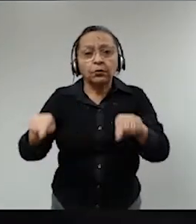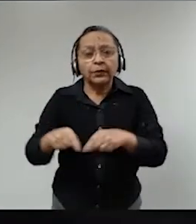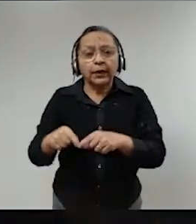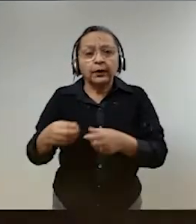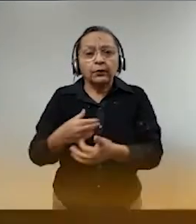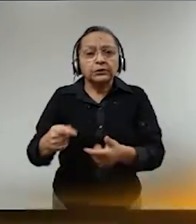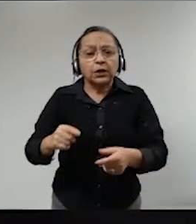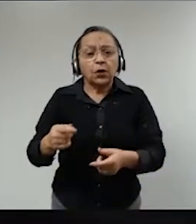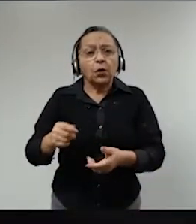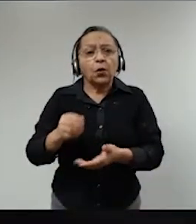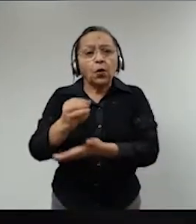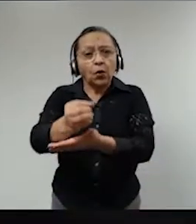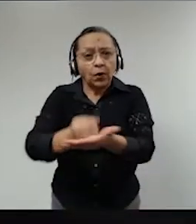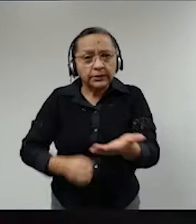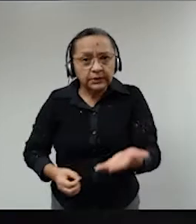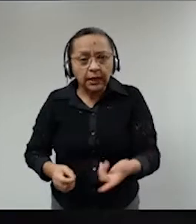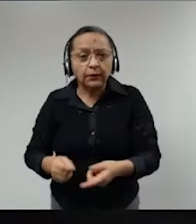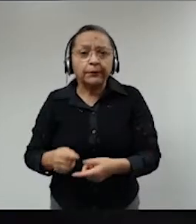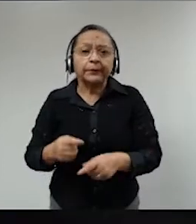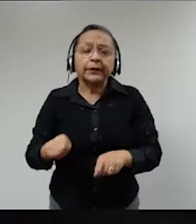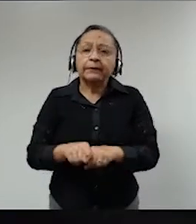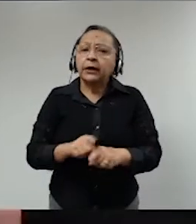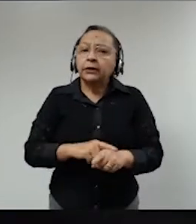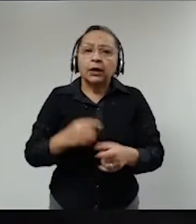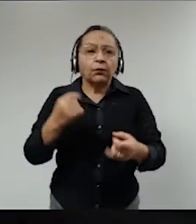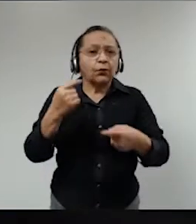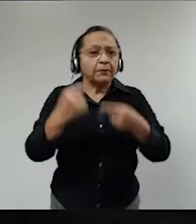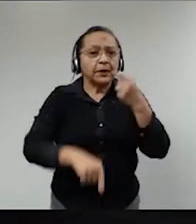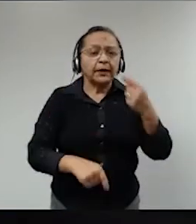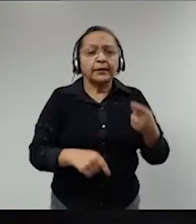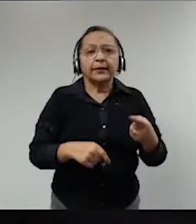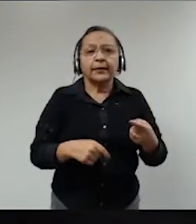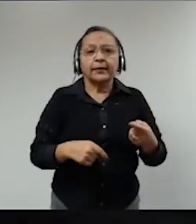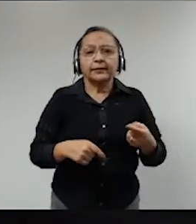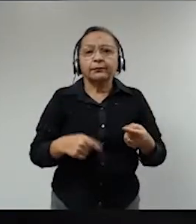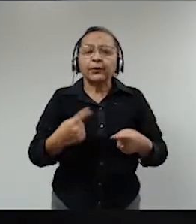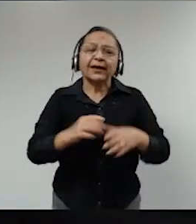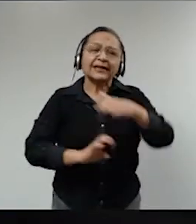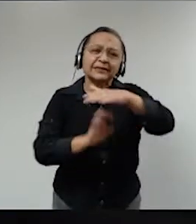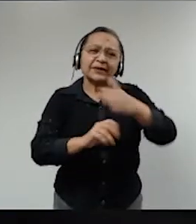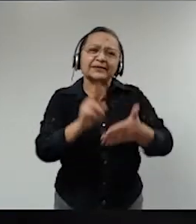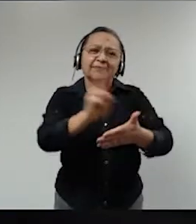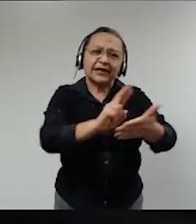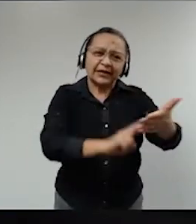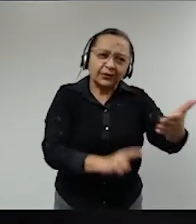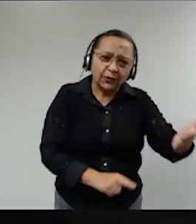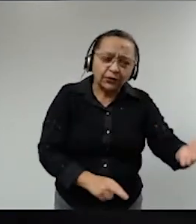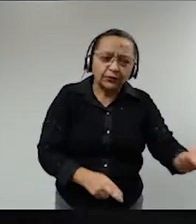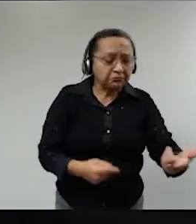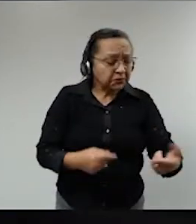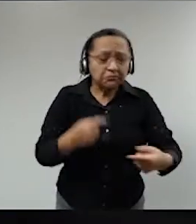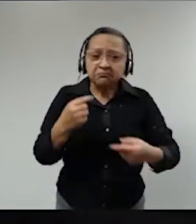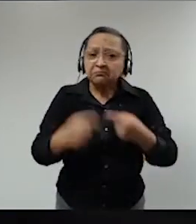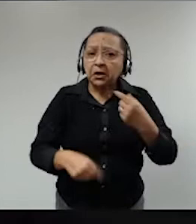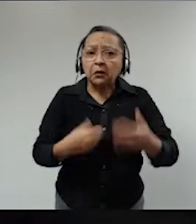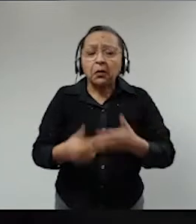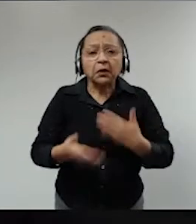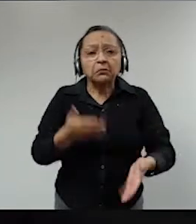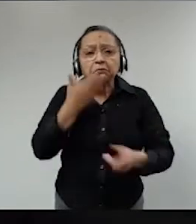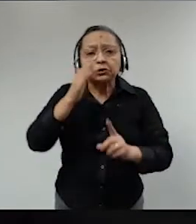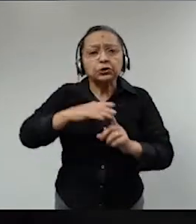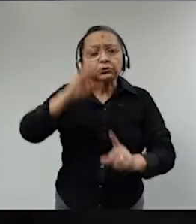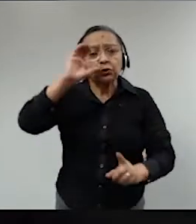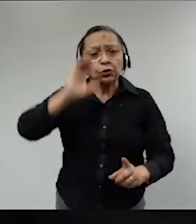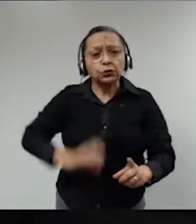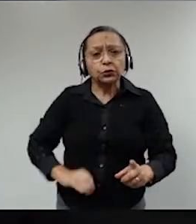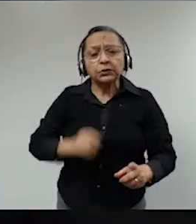por óbvio, bem como não configura, na forma relatada pelas empresas peticionantes, qualquer conduta que poderia configurar uma